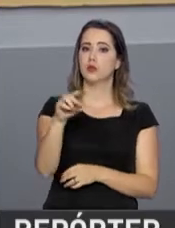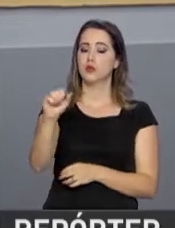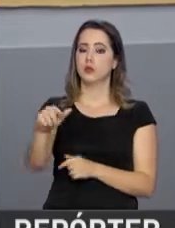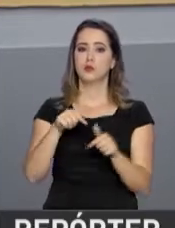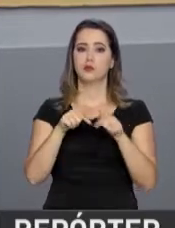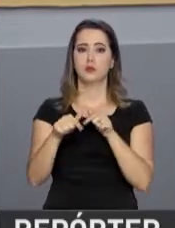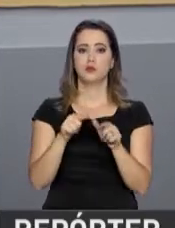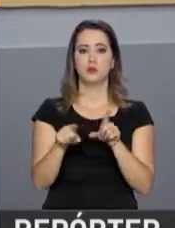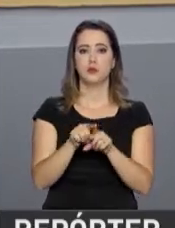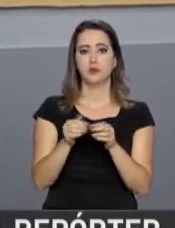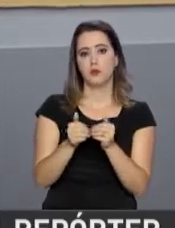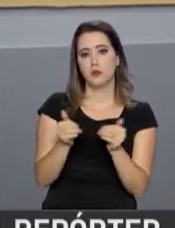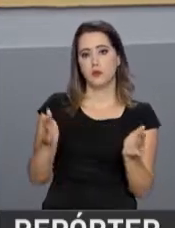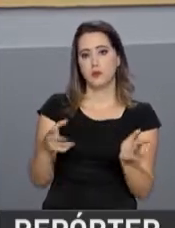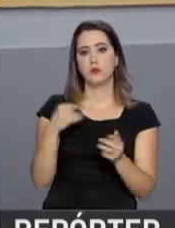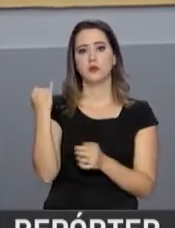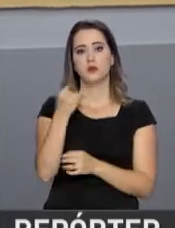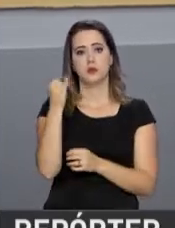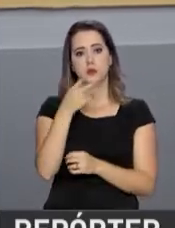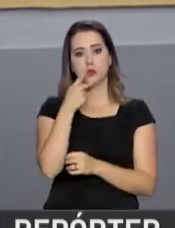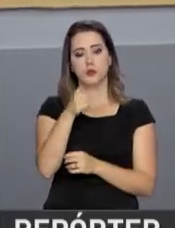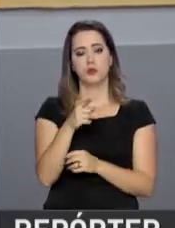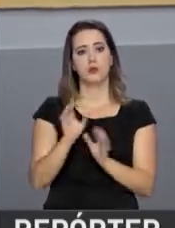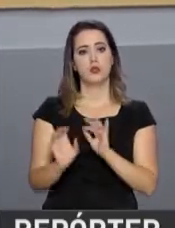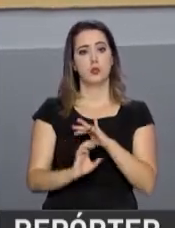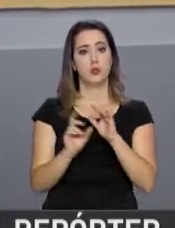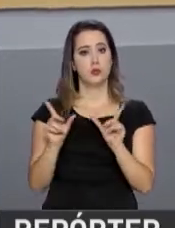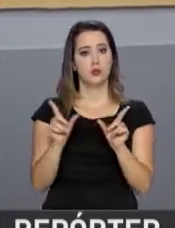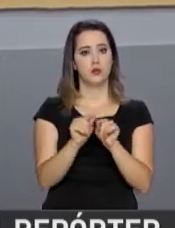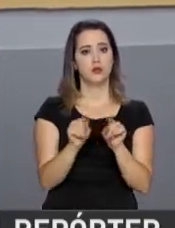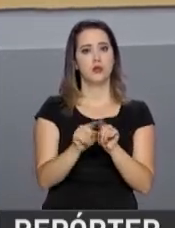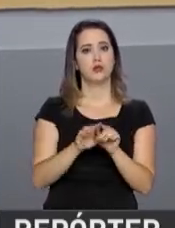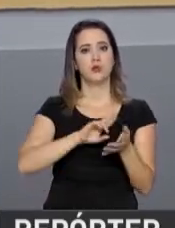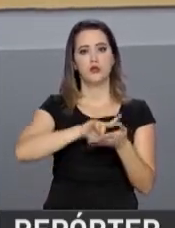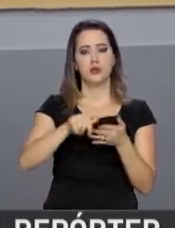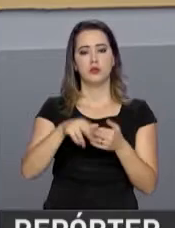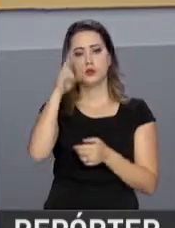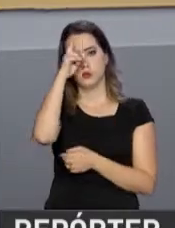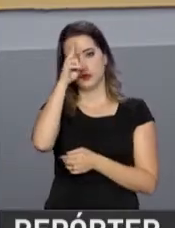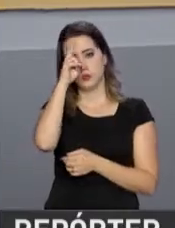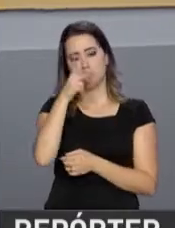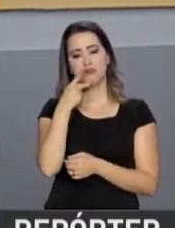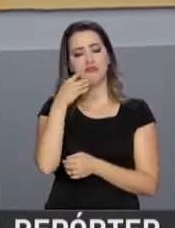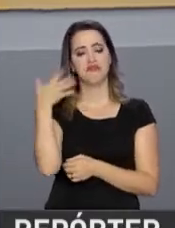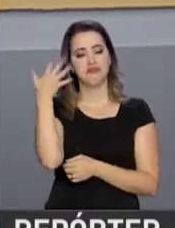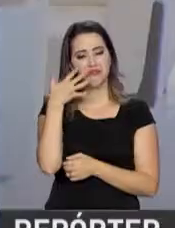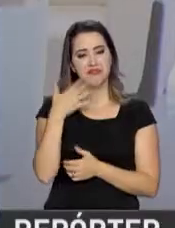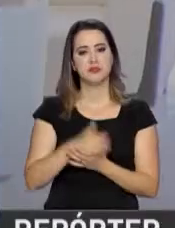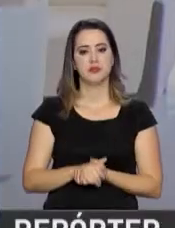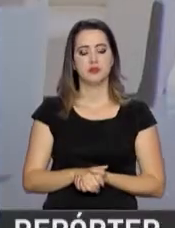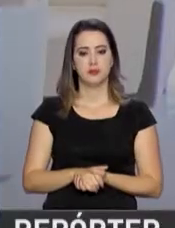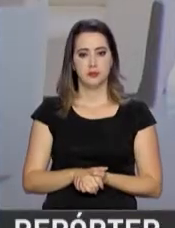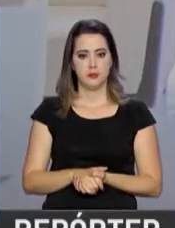emprego foram abertas com um destaque para os pequenos negócios têm muitas histórias de sucesso para contar